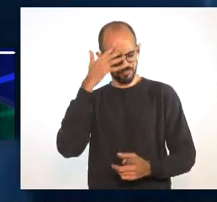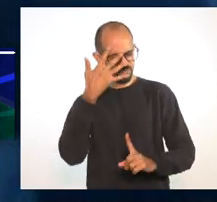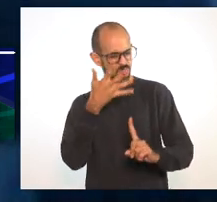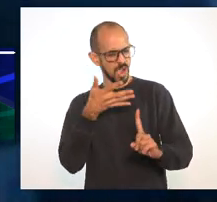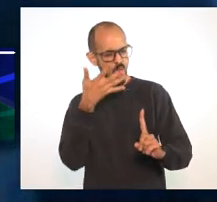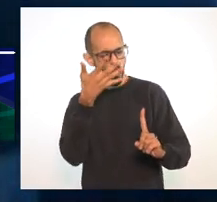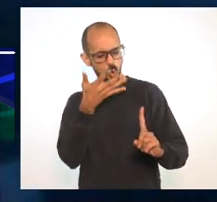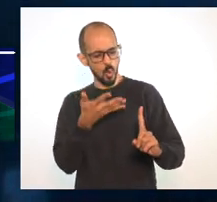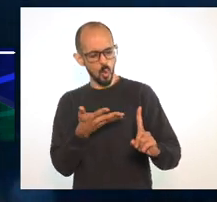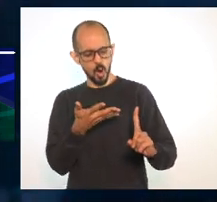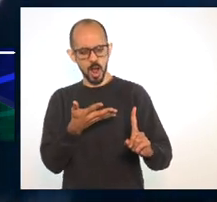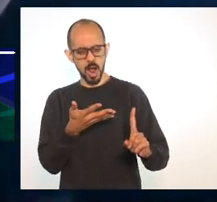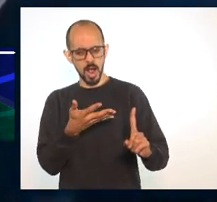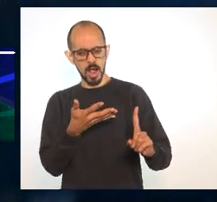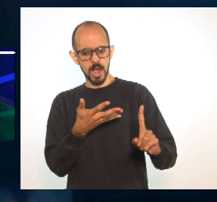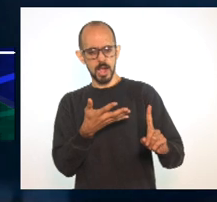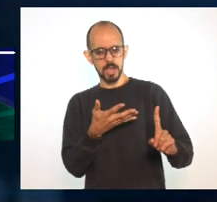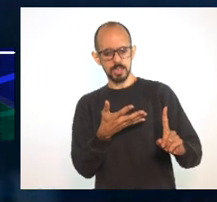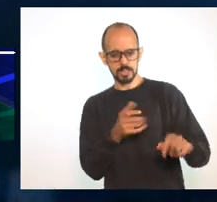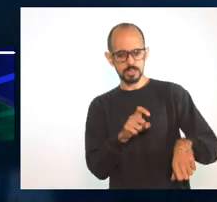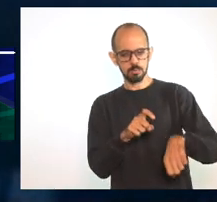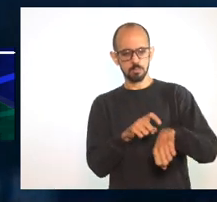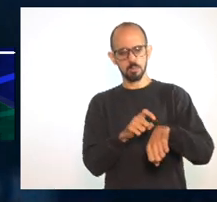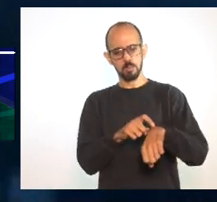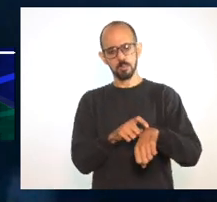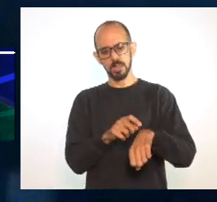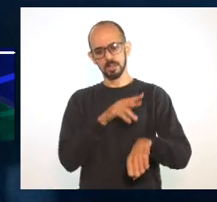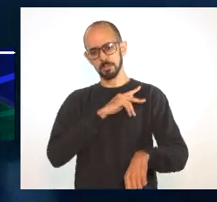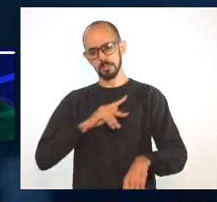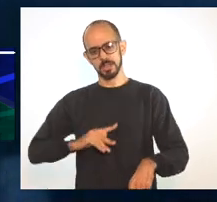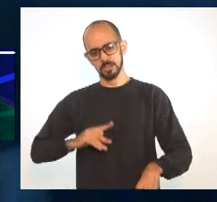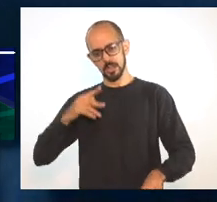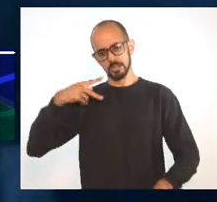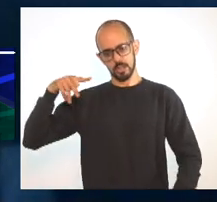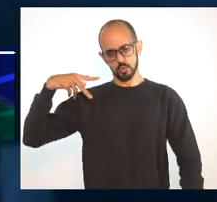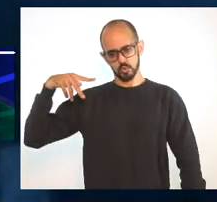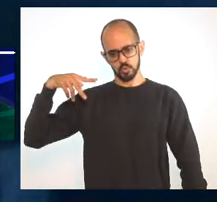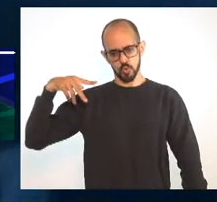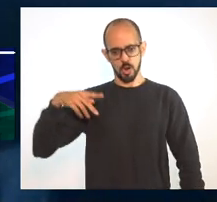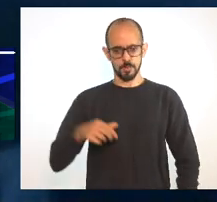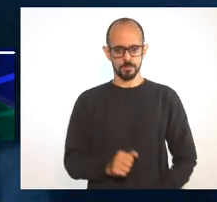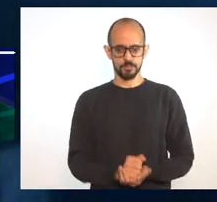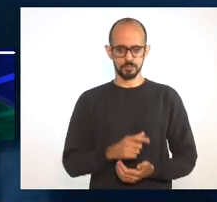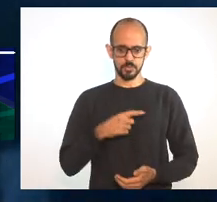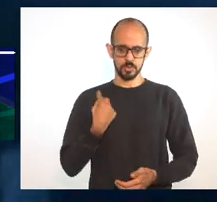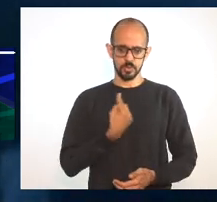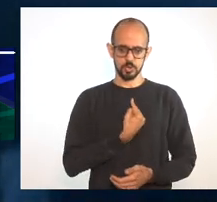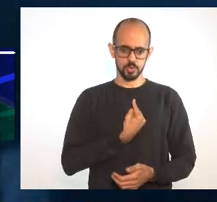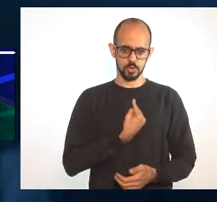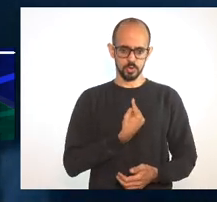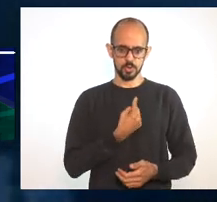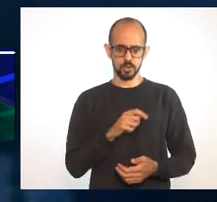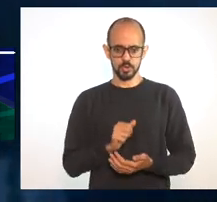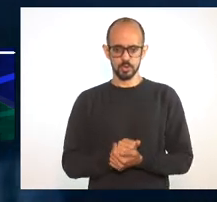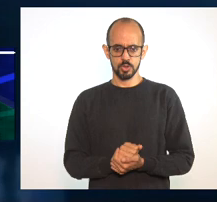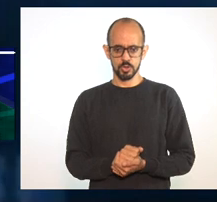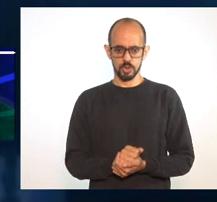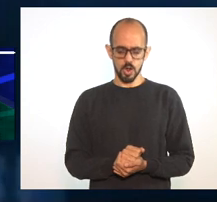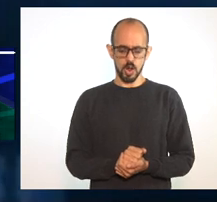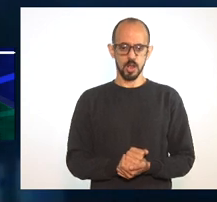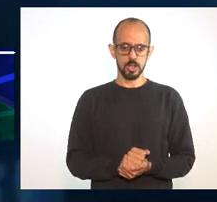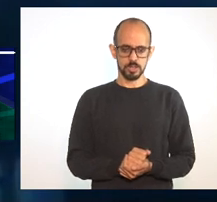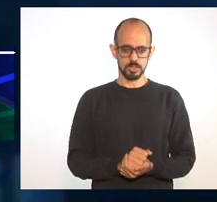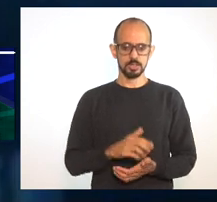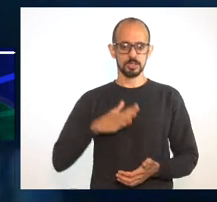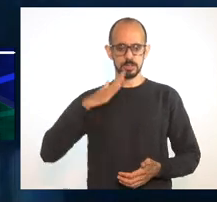sermos, nesse dia, presididos por Vossa Excelência. Nós sabemos que as mulheres